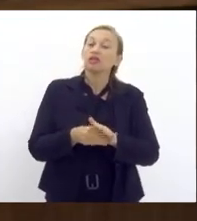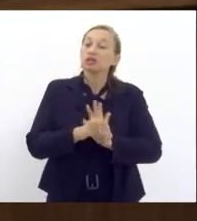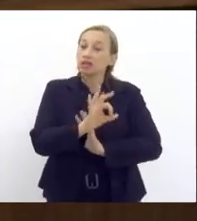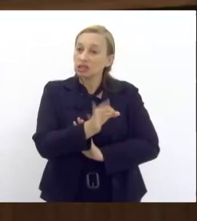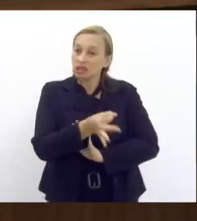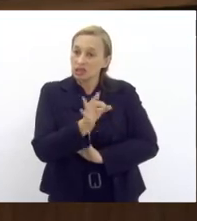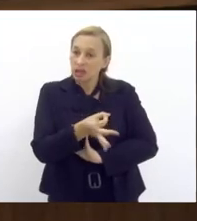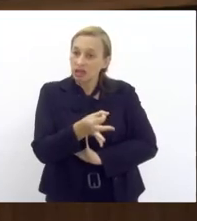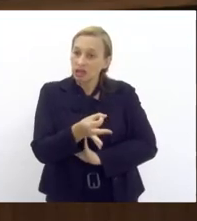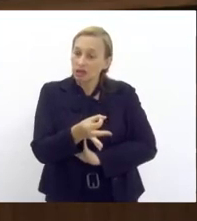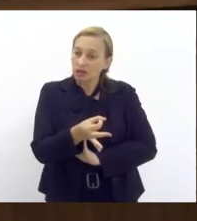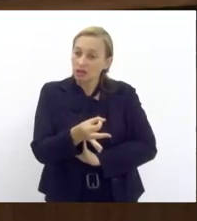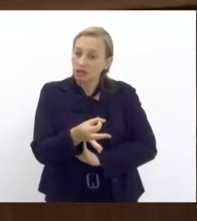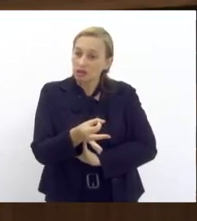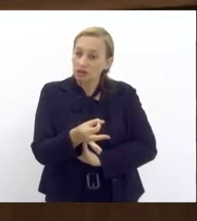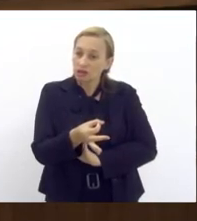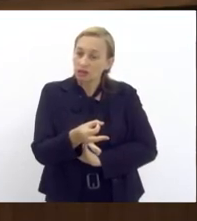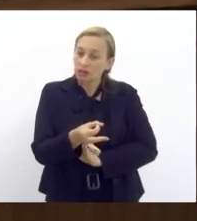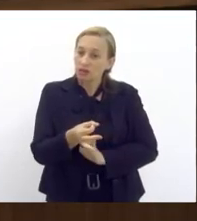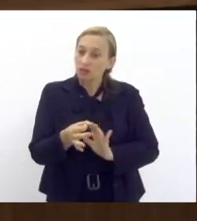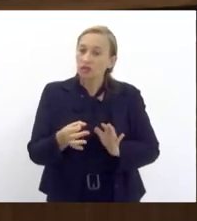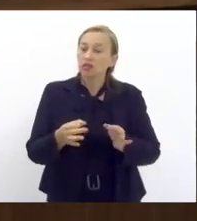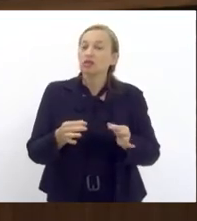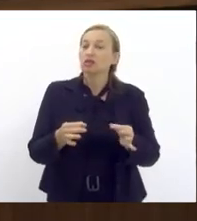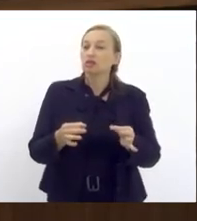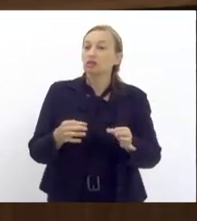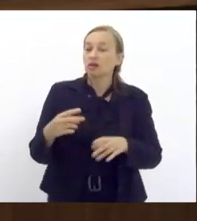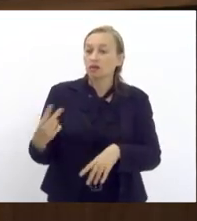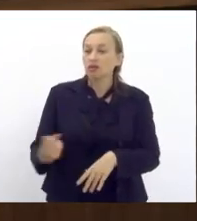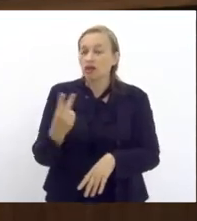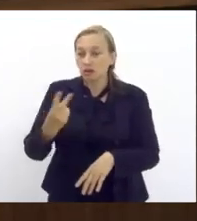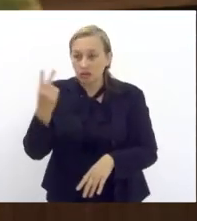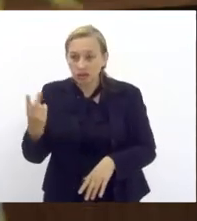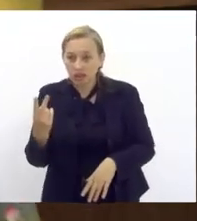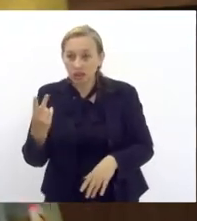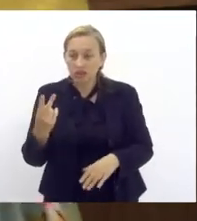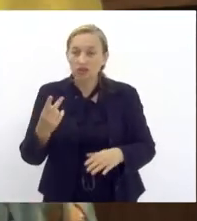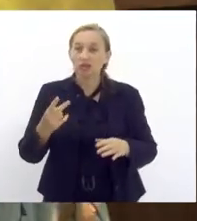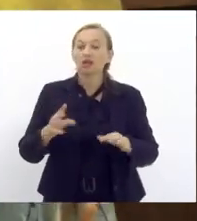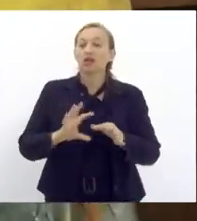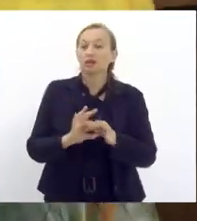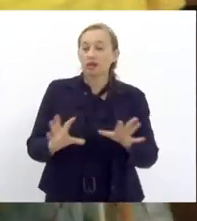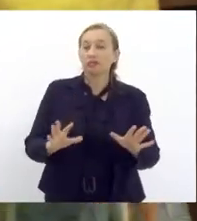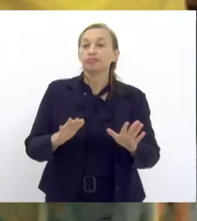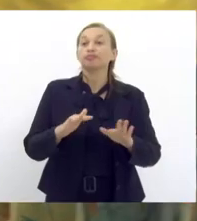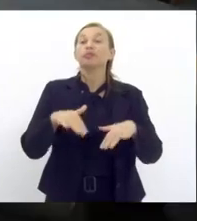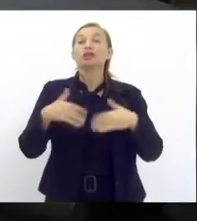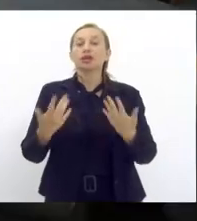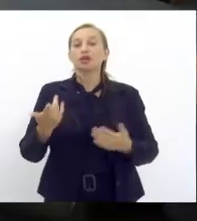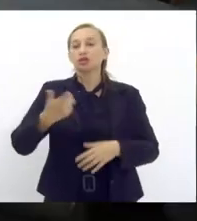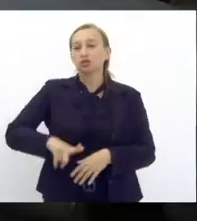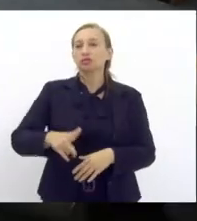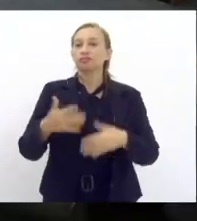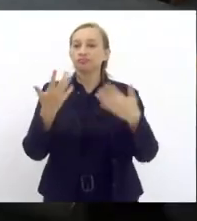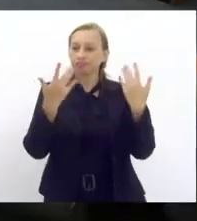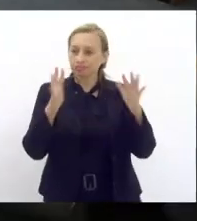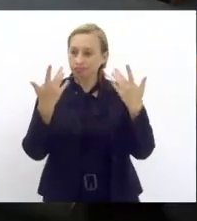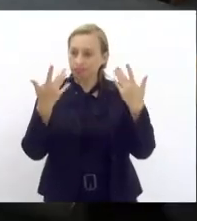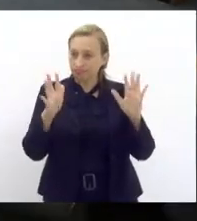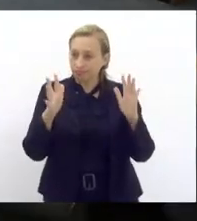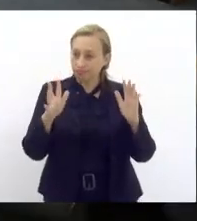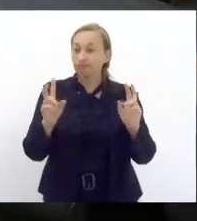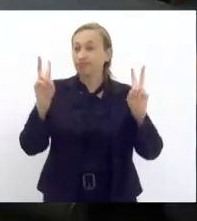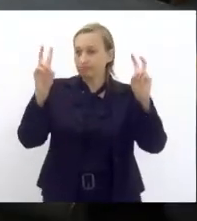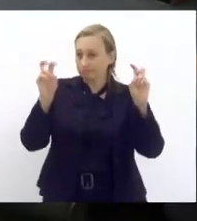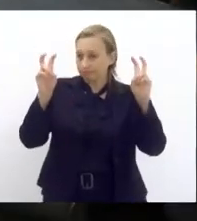fato, um precursor e talvez um divisor de águas, e que a gente possa, então, delimitar espaço para todos. Então, mais uma vez, Dani, parabéns pela